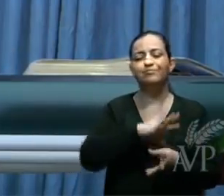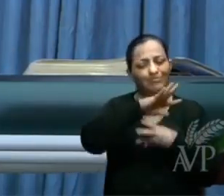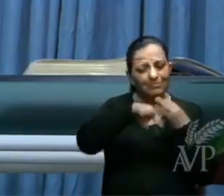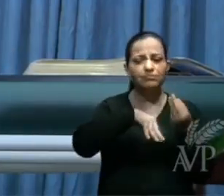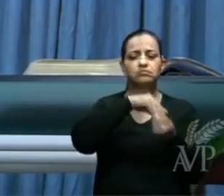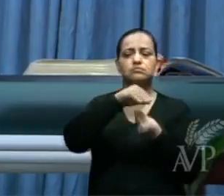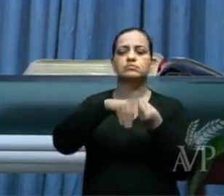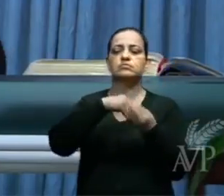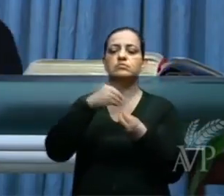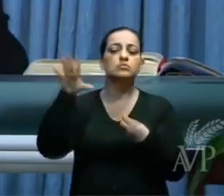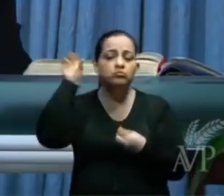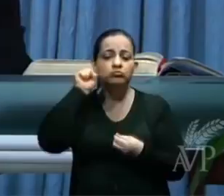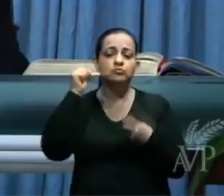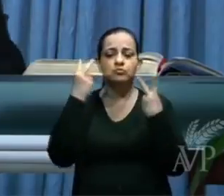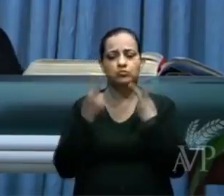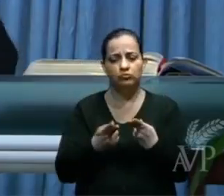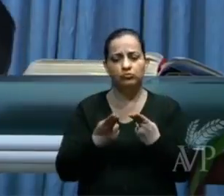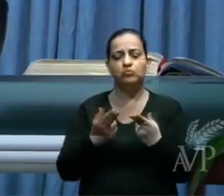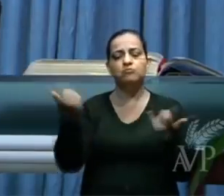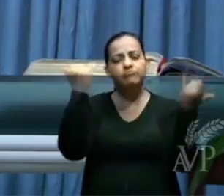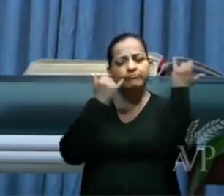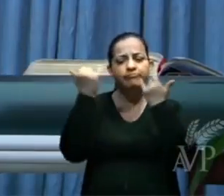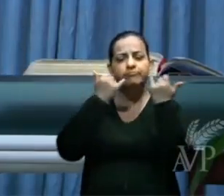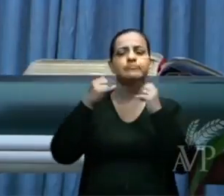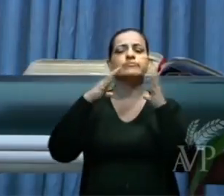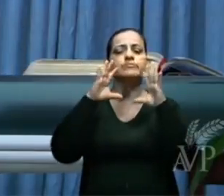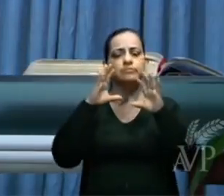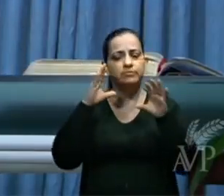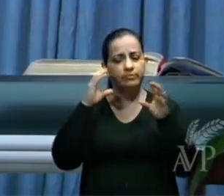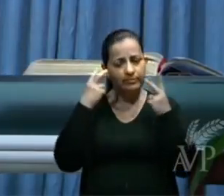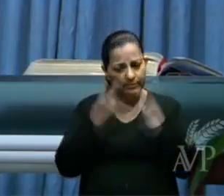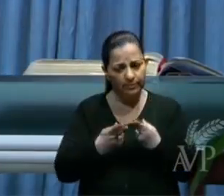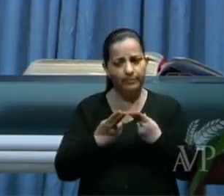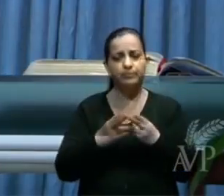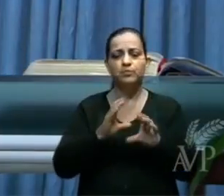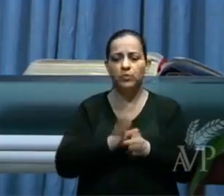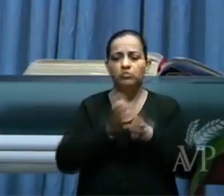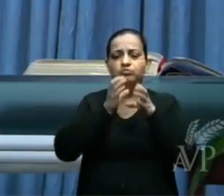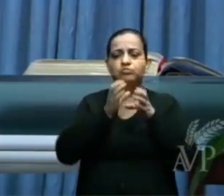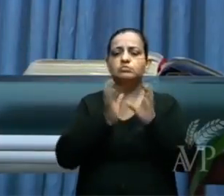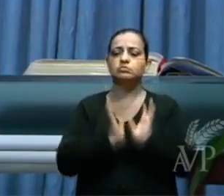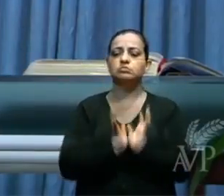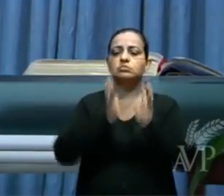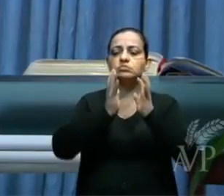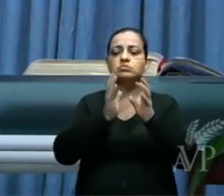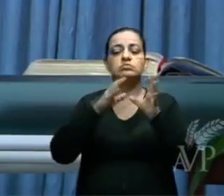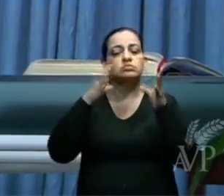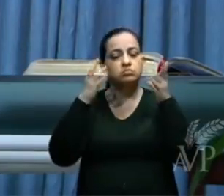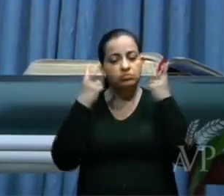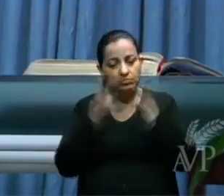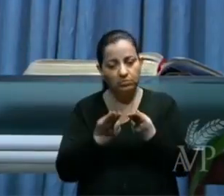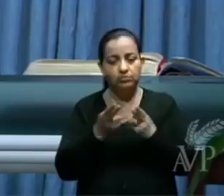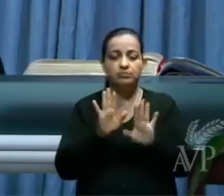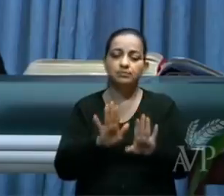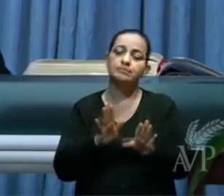mesmo vindo a mesma mensagem mesmo tomando da mesma ceia e assim por diante